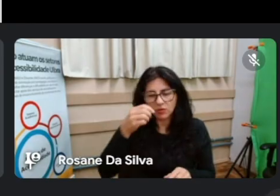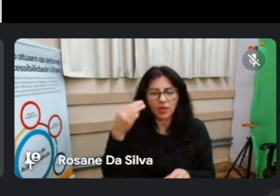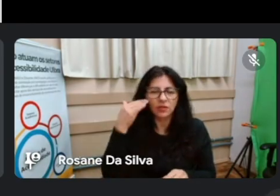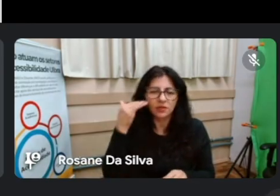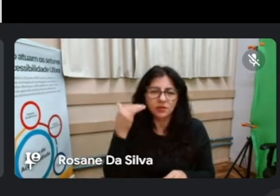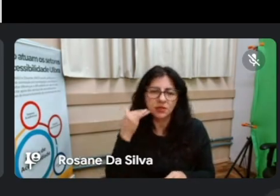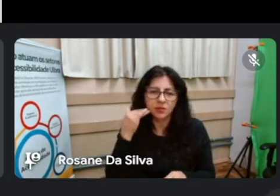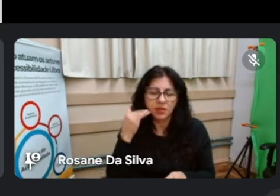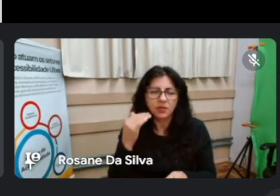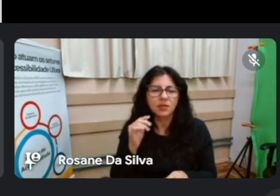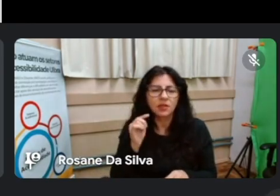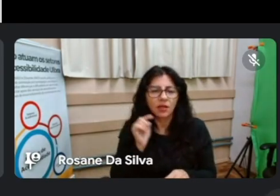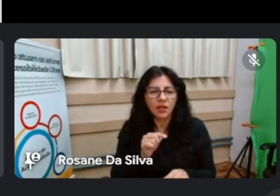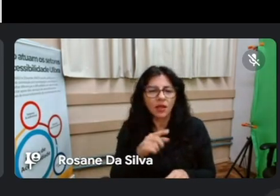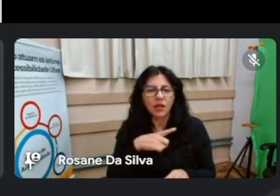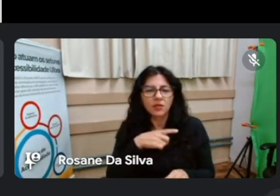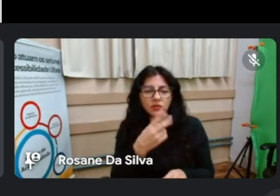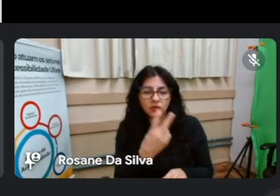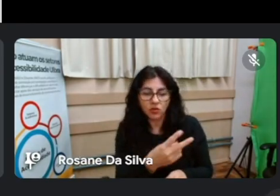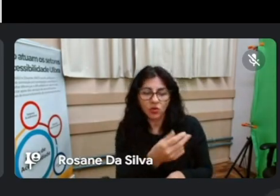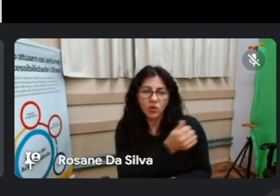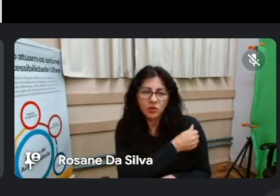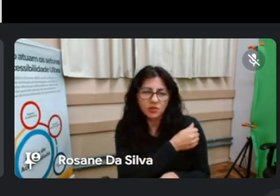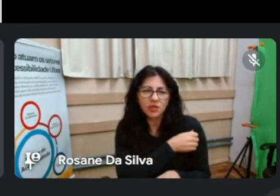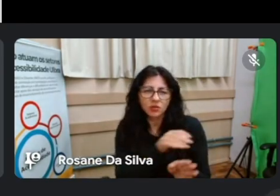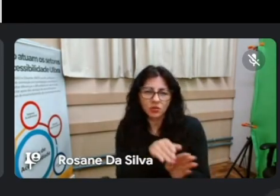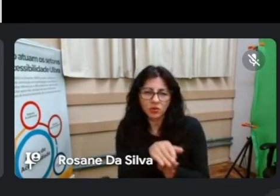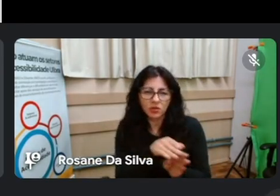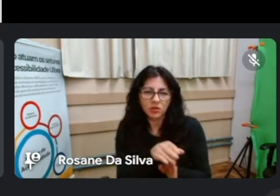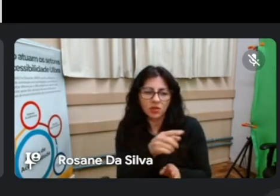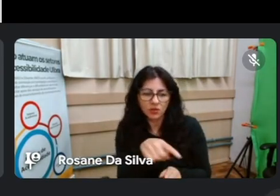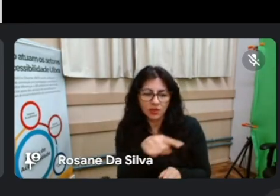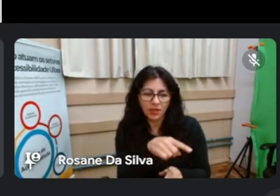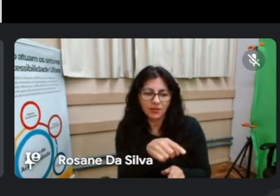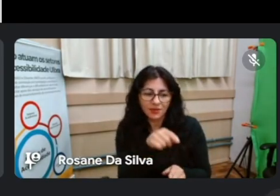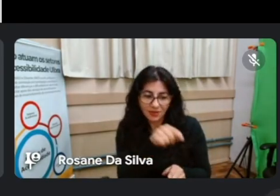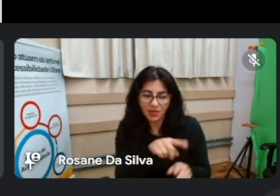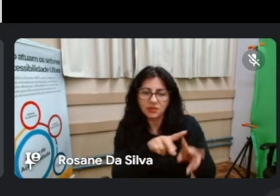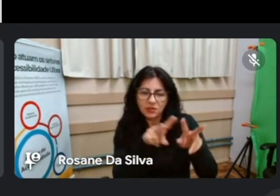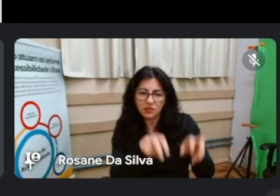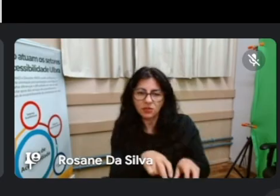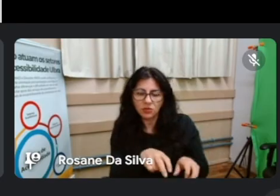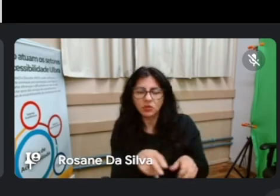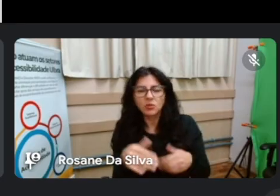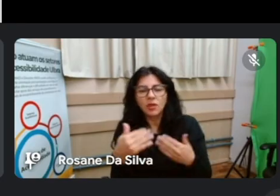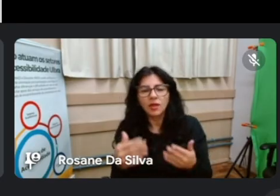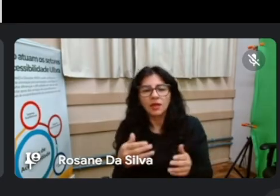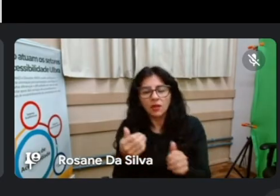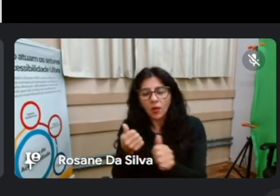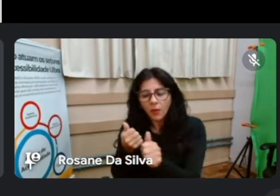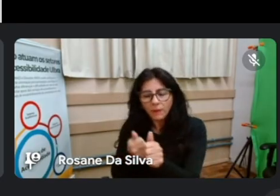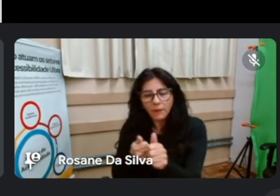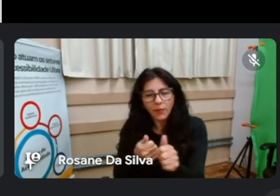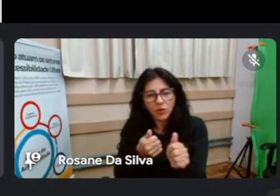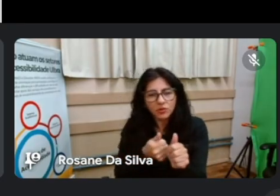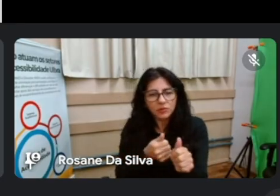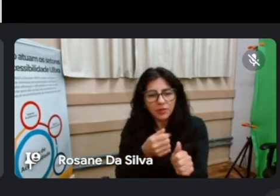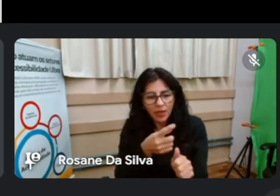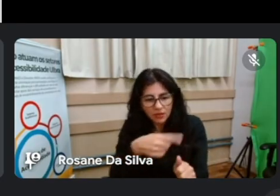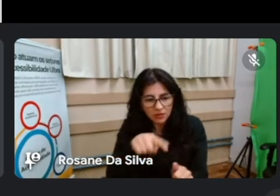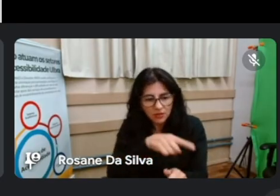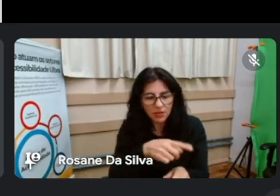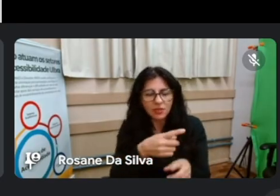e tive dois orientes que seguiram nessa temática então a a proximidade desses músicos